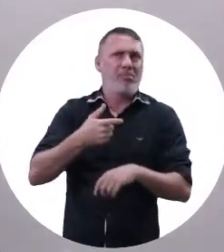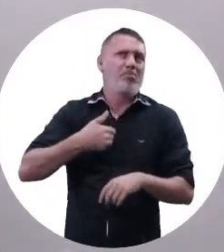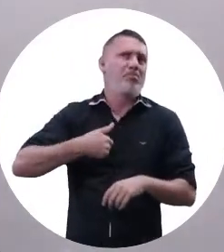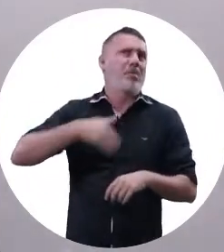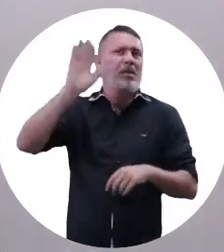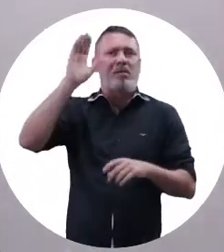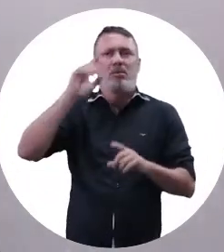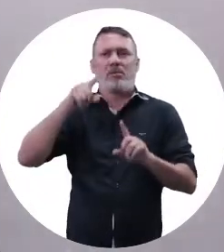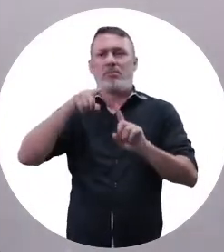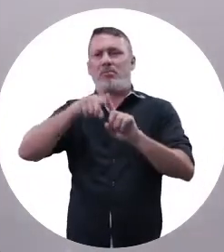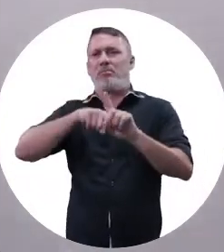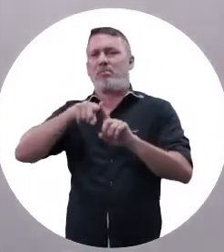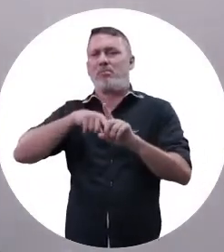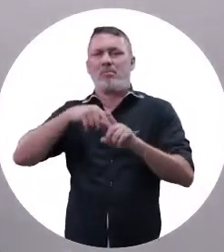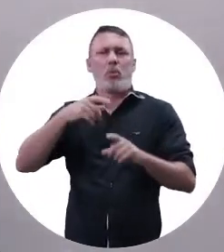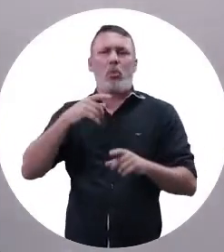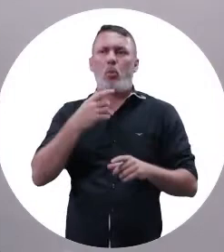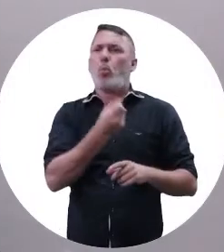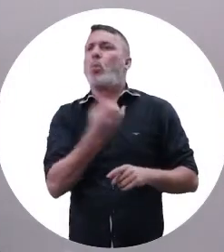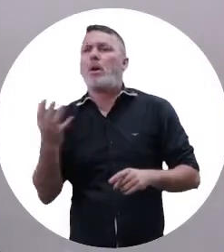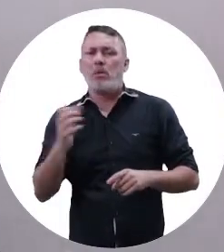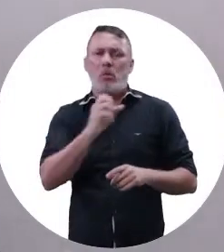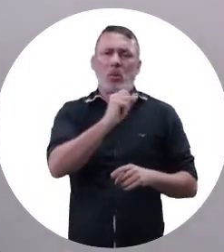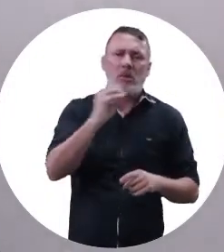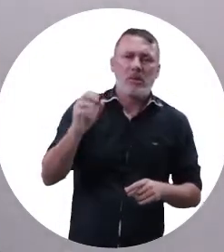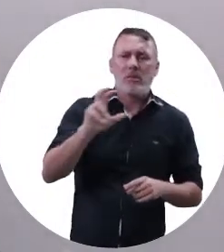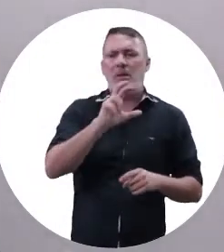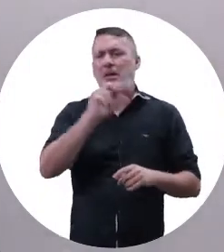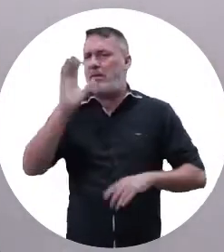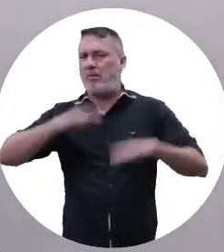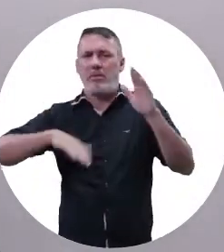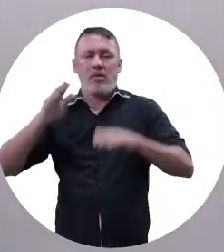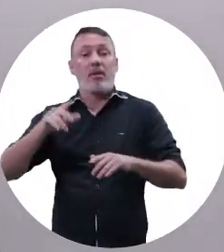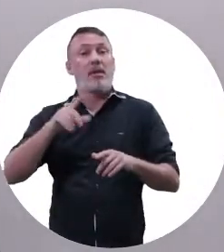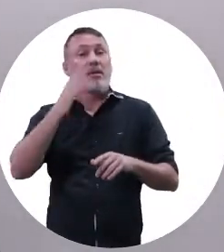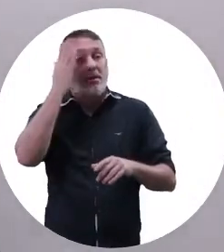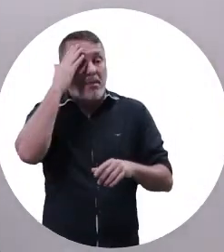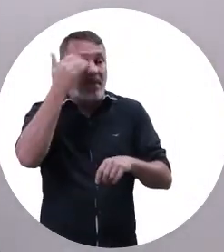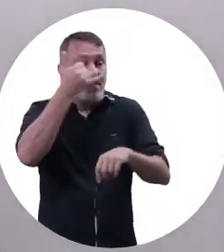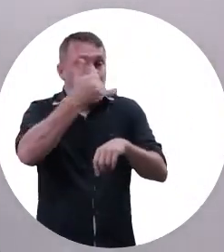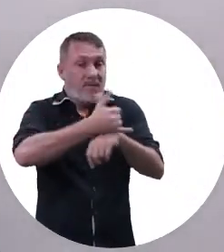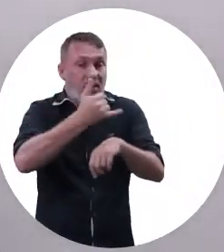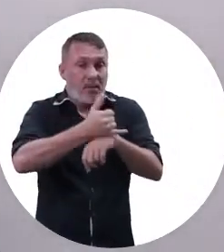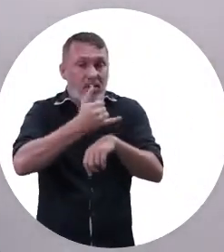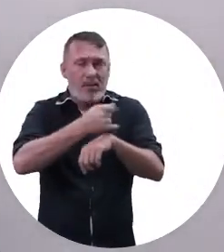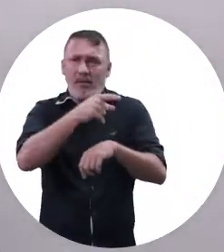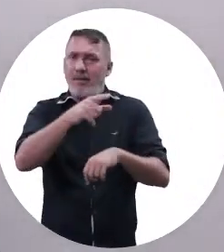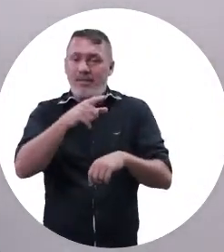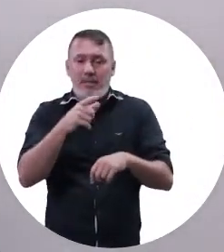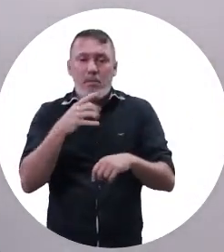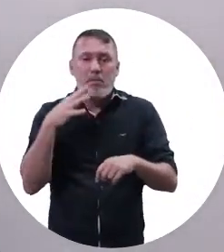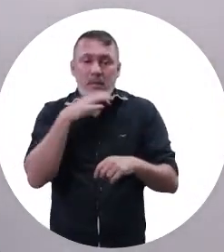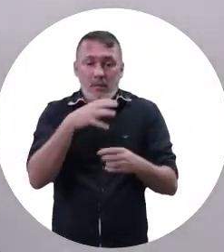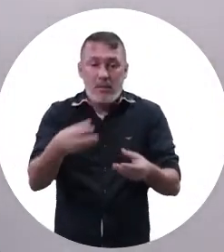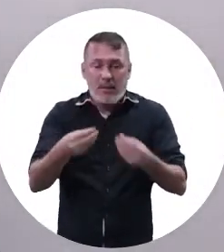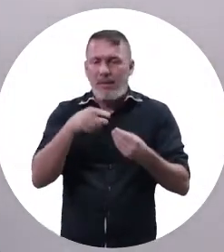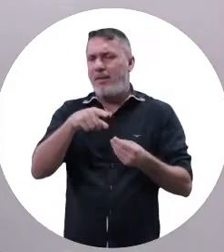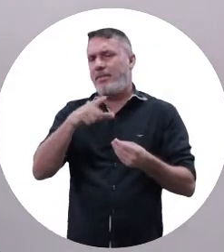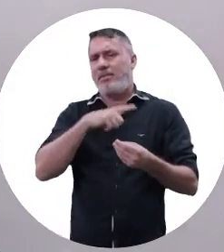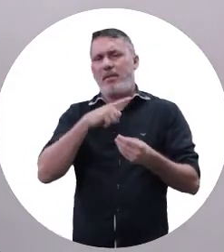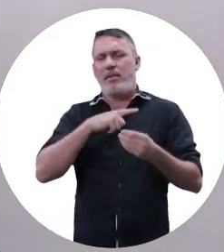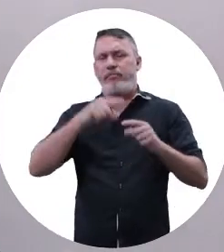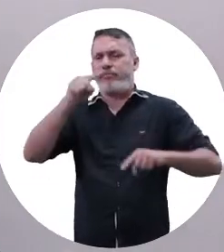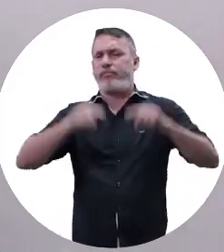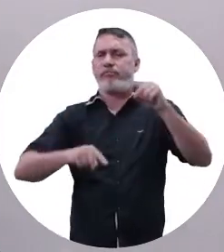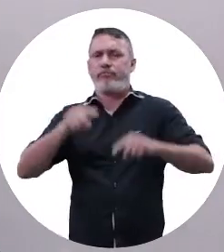graus Celsius, ou entre uma faixa de 1.500 e 2.000 graus Celsius. Substâncias metálicas têm elevadíssimos